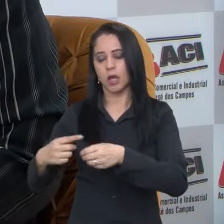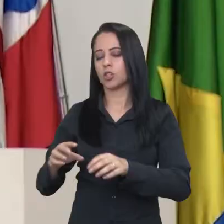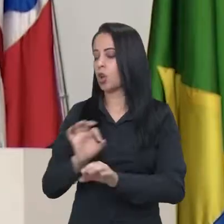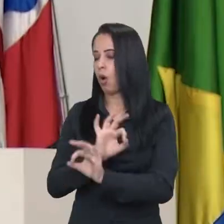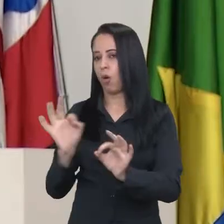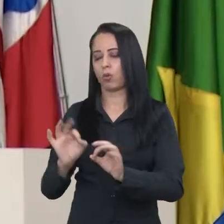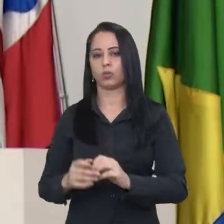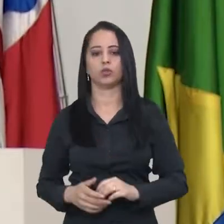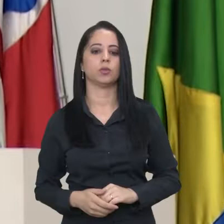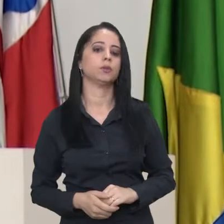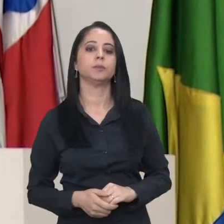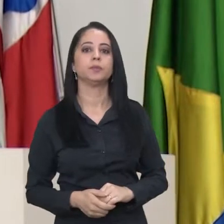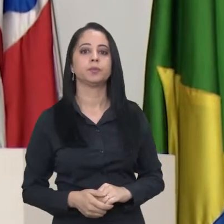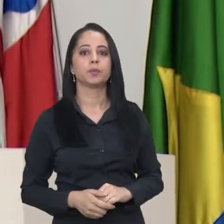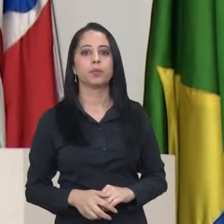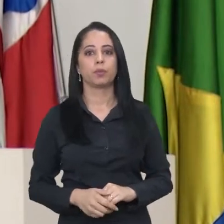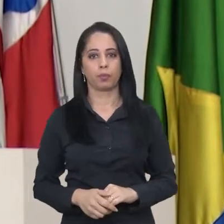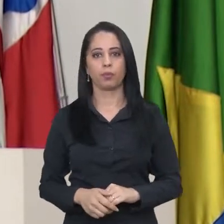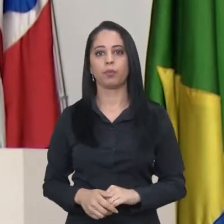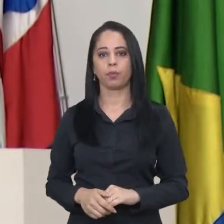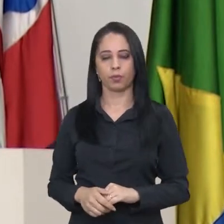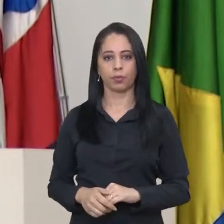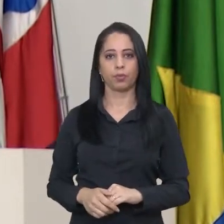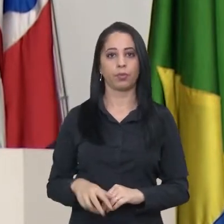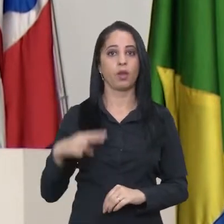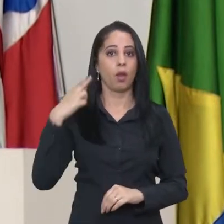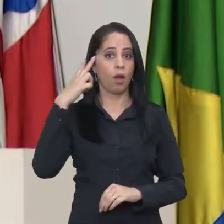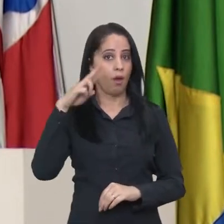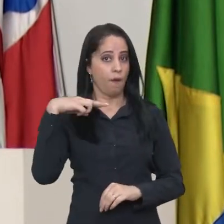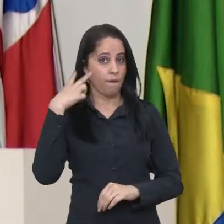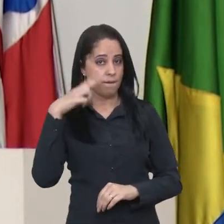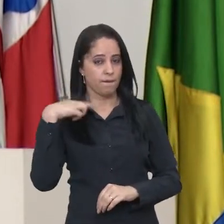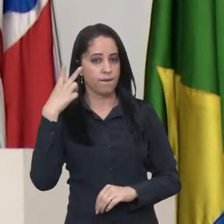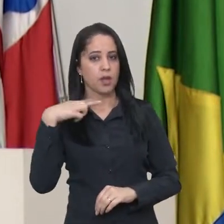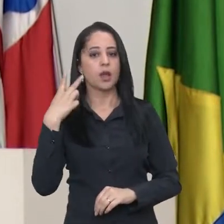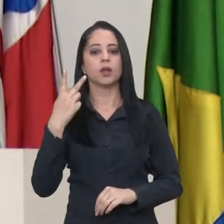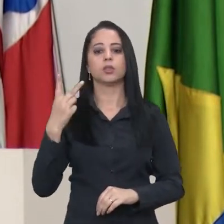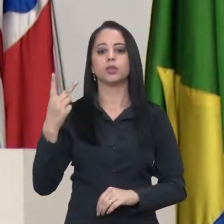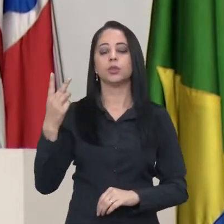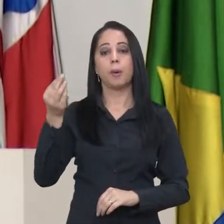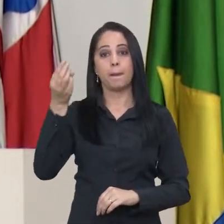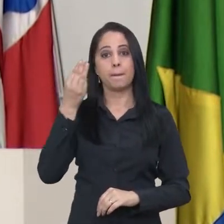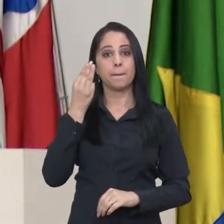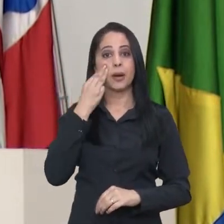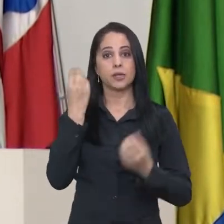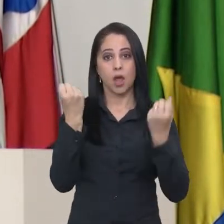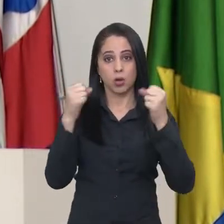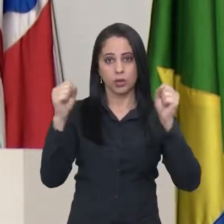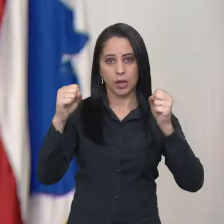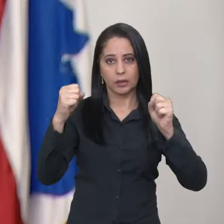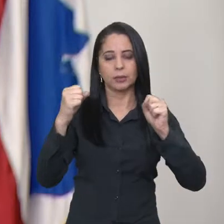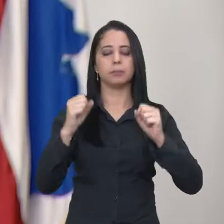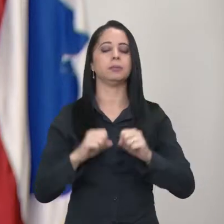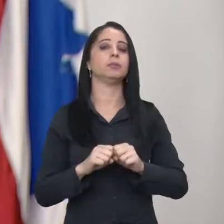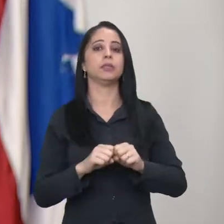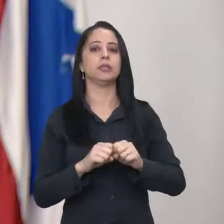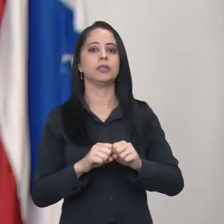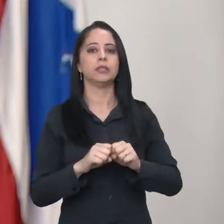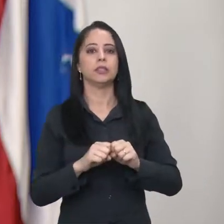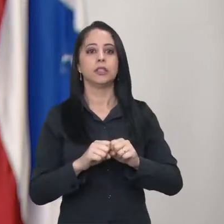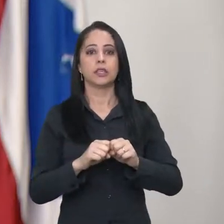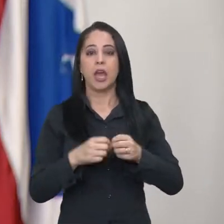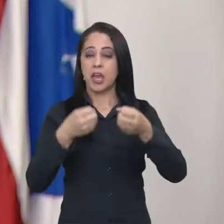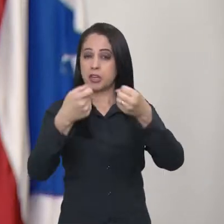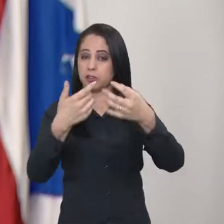aqui também. Autor de projetos aprovados em plenário que incentivam o turismo religioso e esportivo na cidade, o vereador Marcão